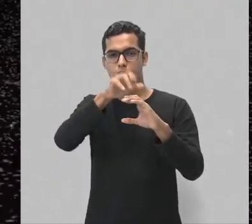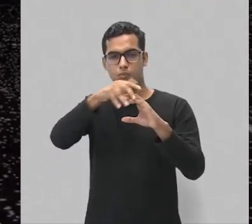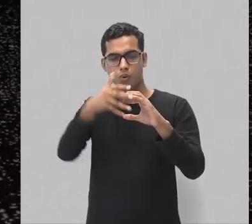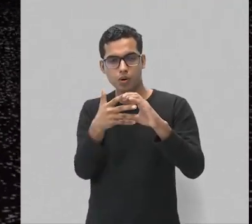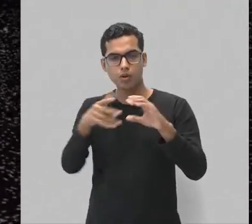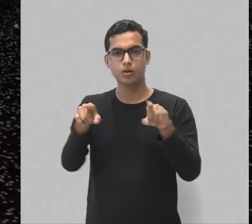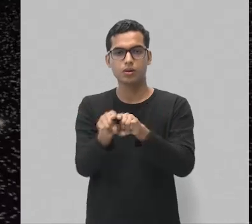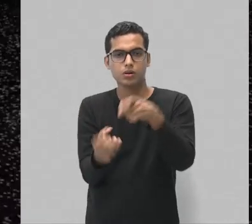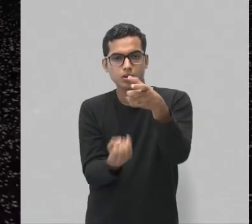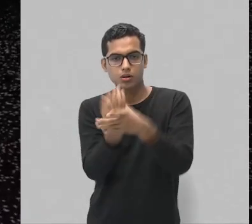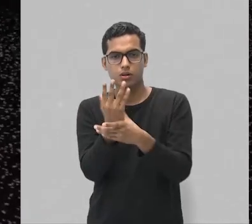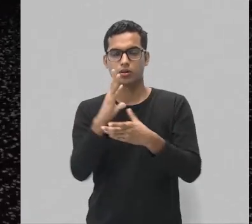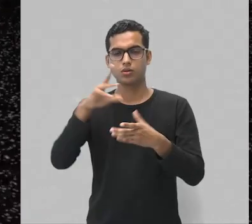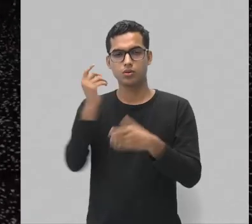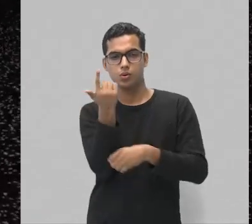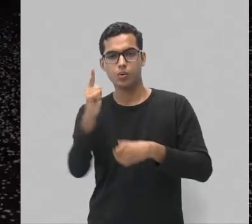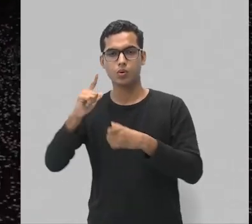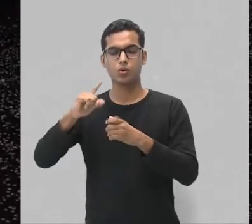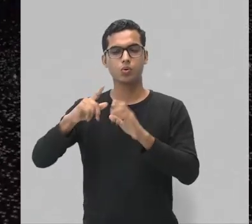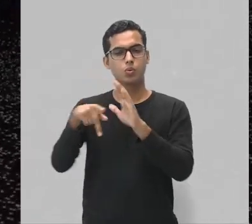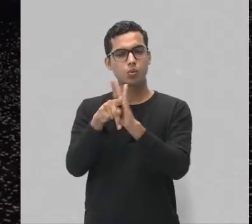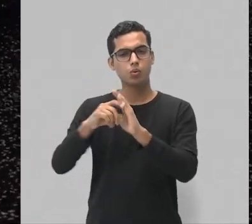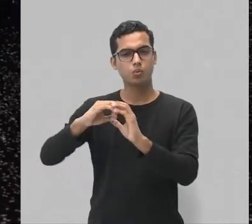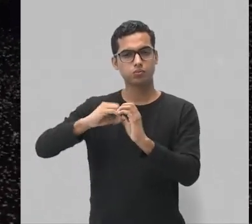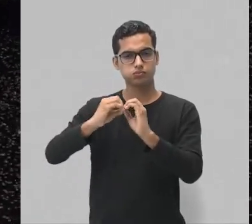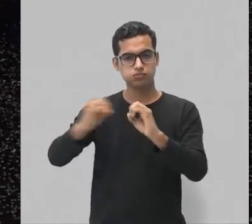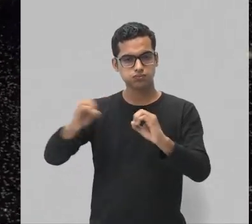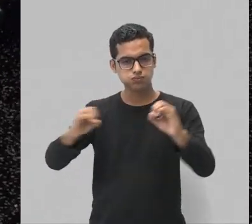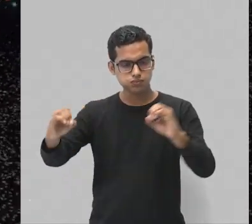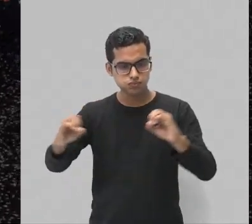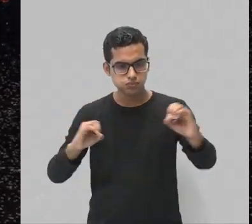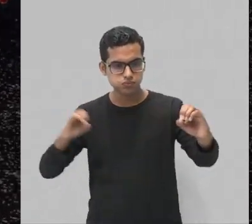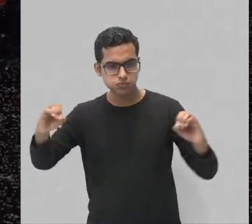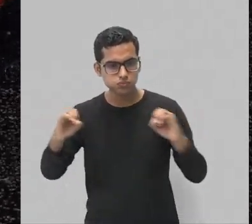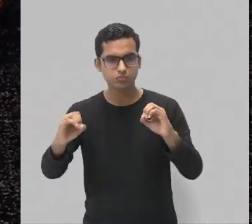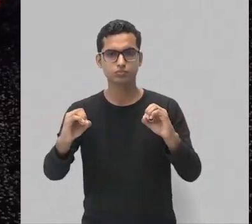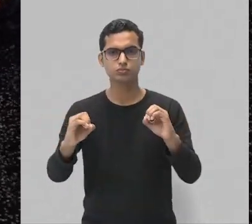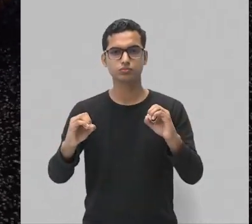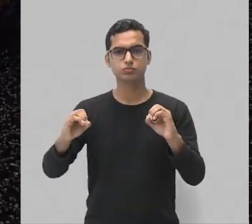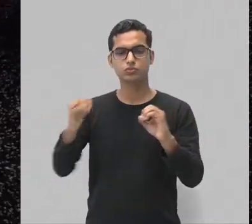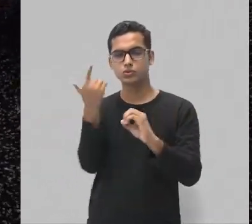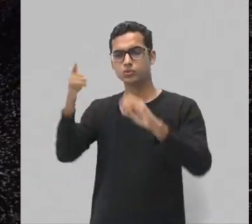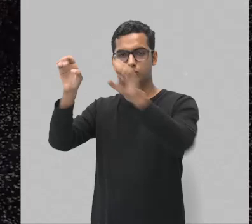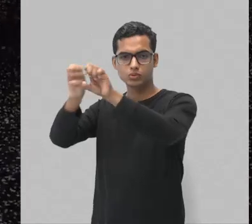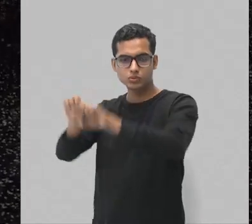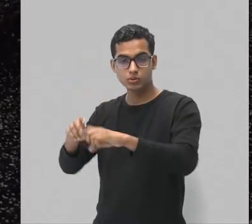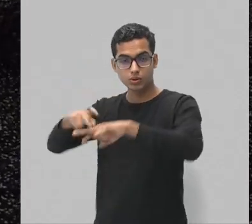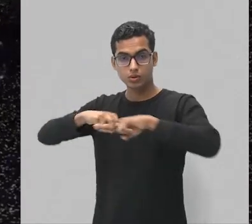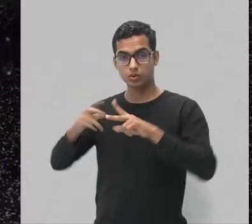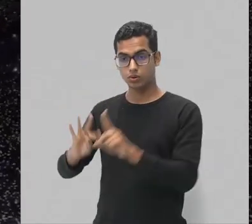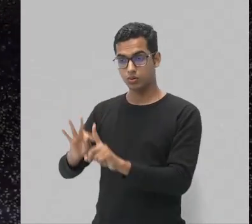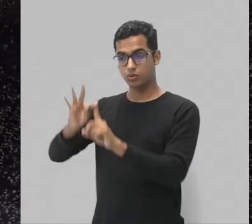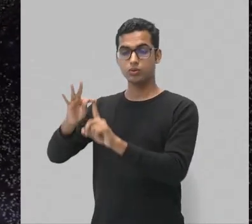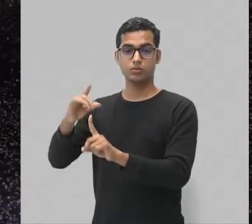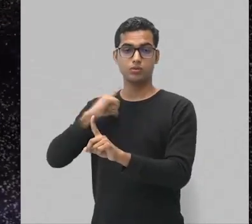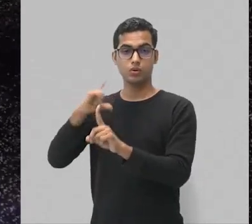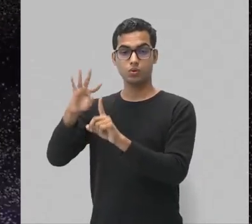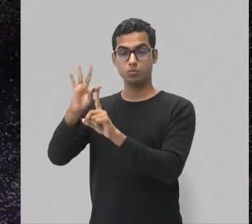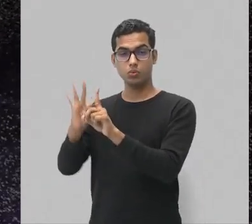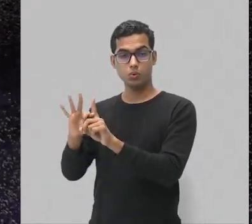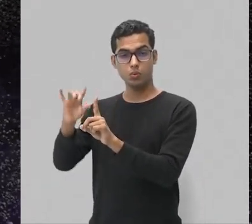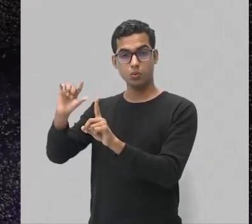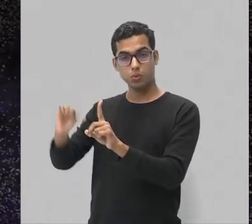planetas interiores. Os planetas exteriores formaram-se de outra forma, devido a temperaturas extremamente